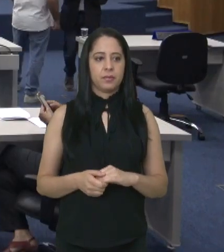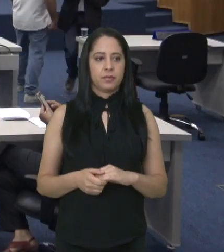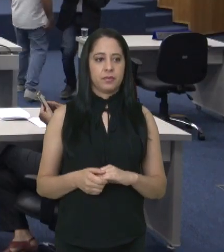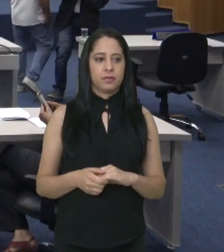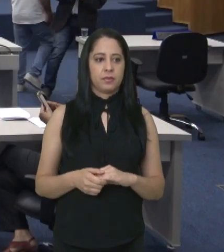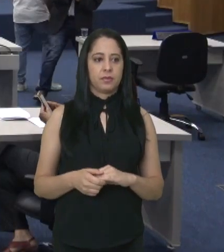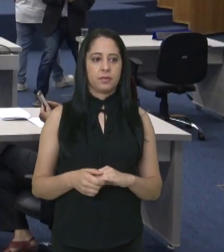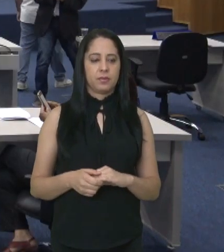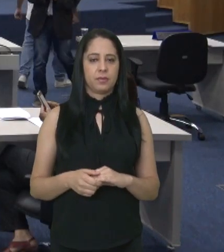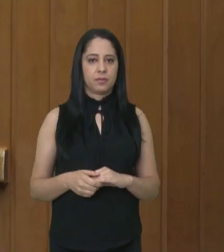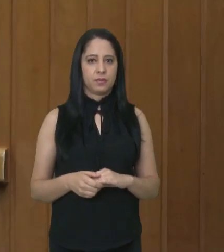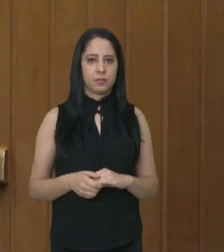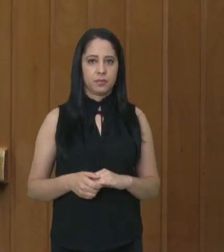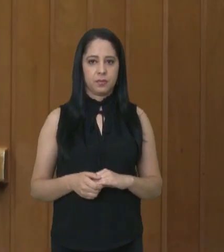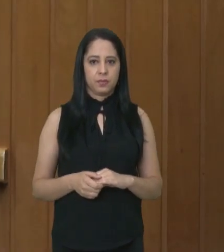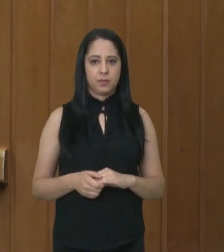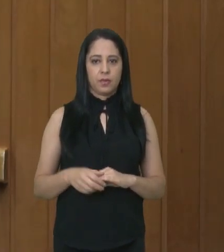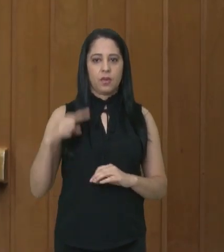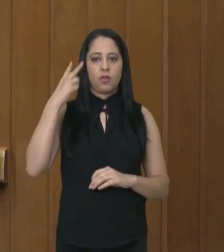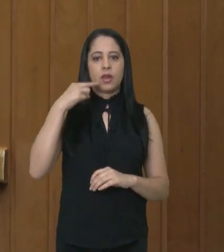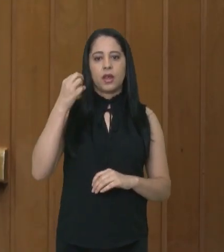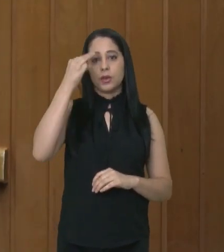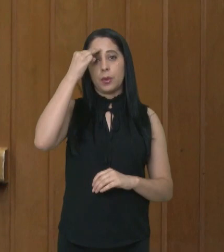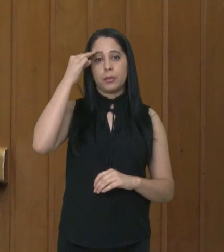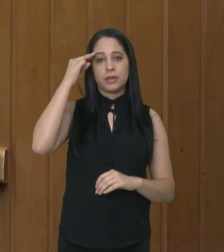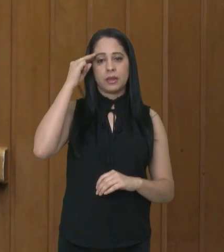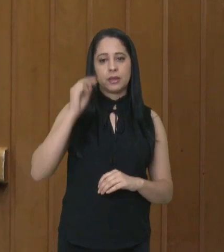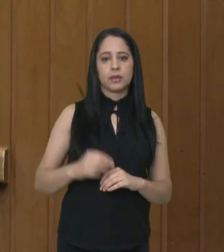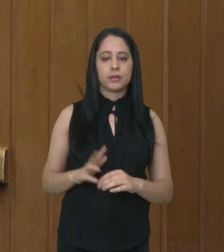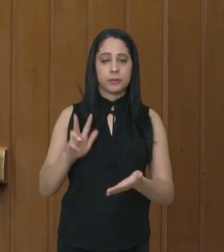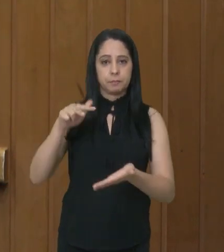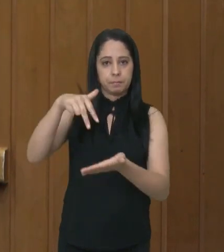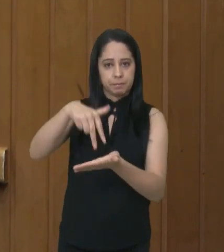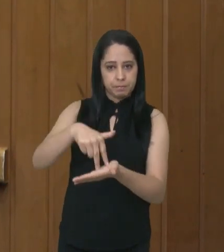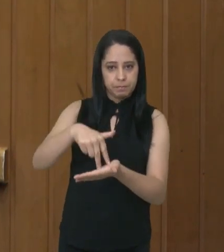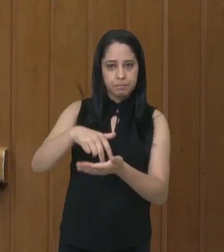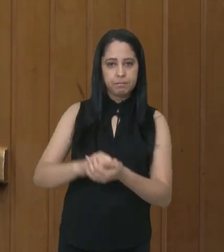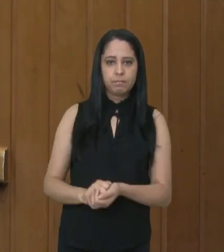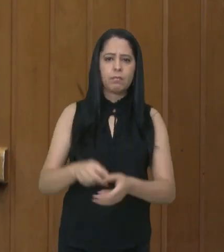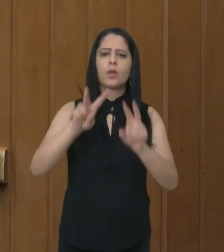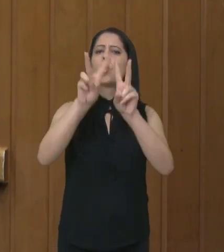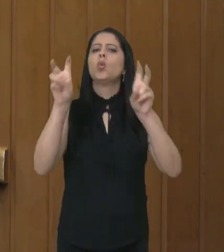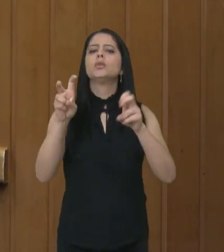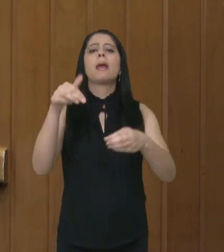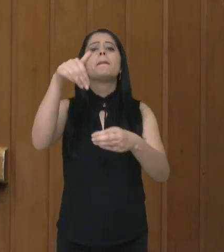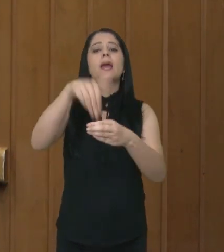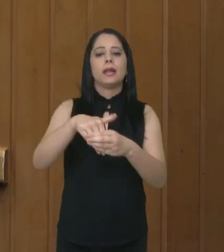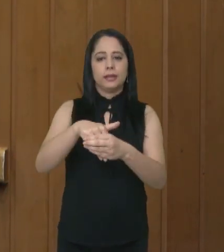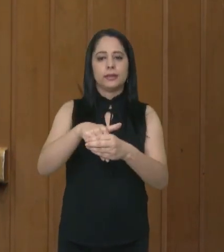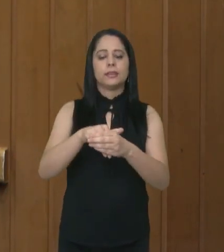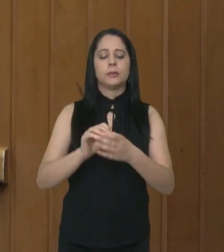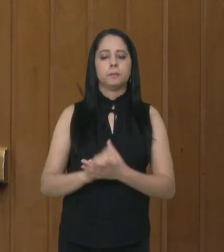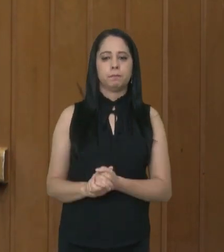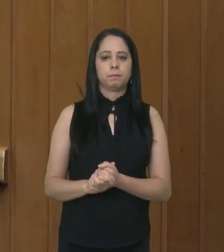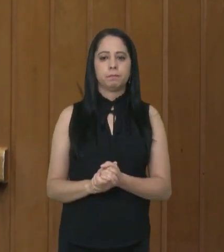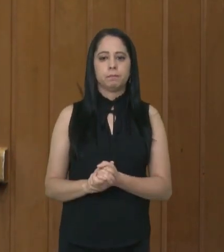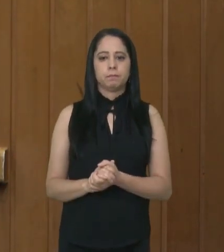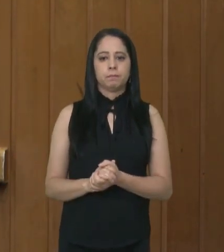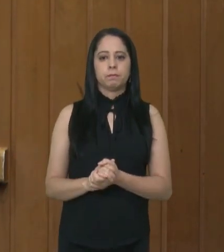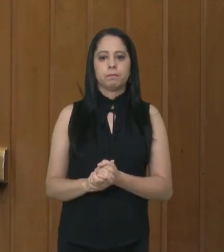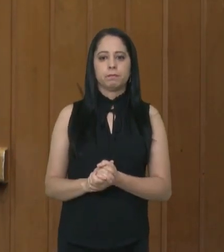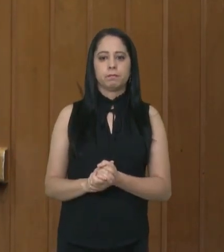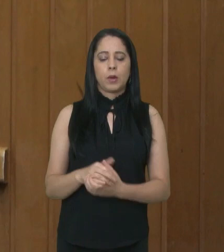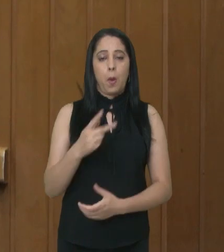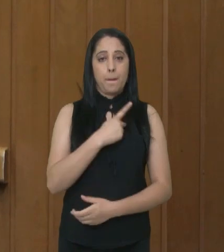Com a palavra, o vereador Marcelo Garcia. Senhor presidente, falando aqui sobre as eleições, nosso presidente